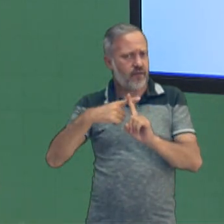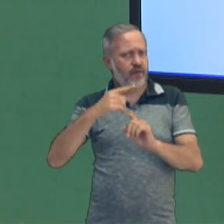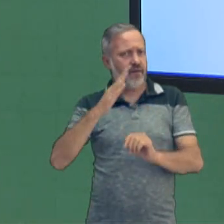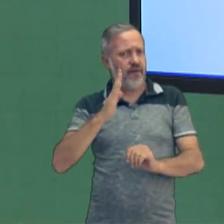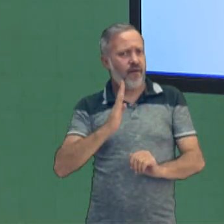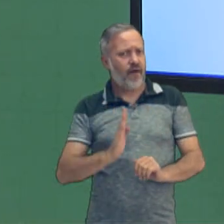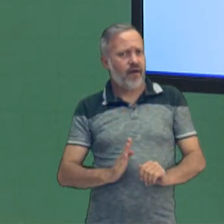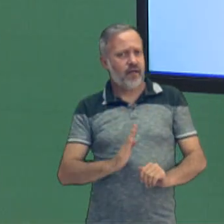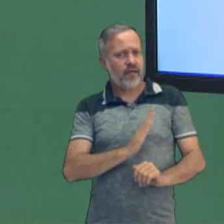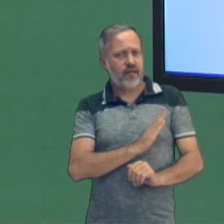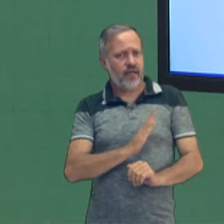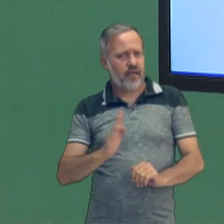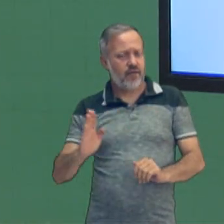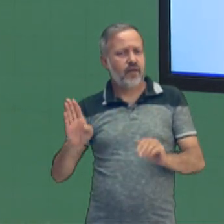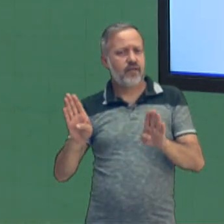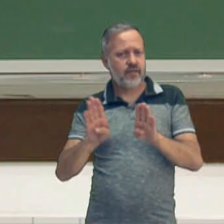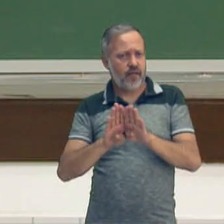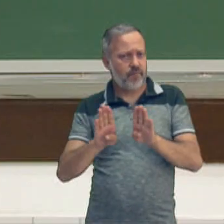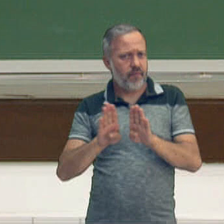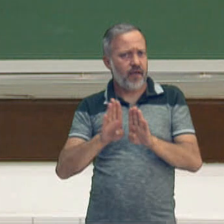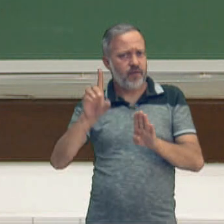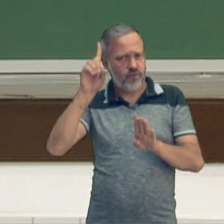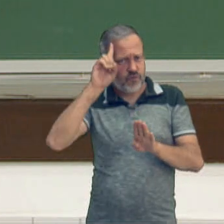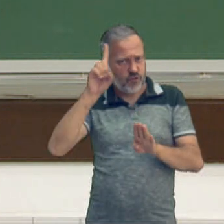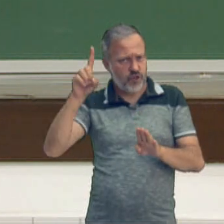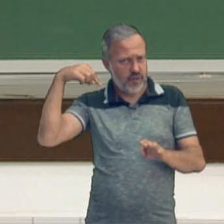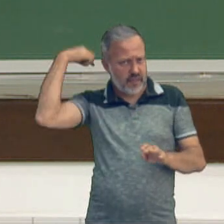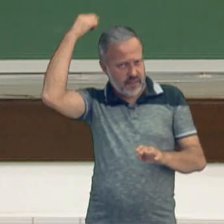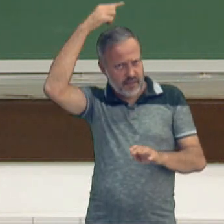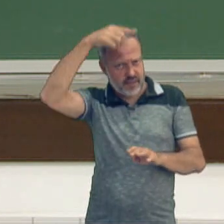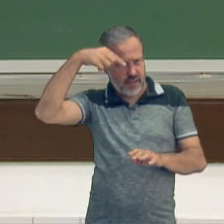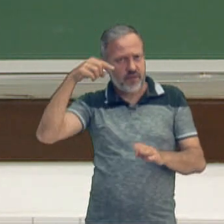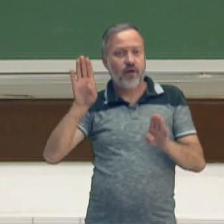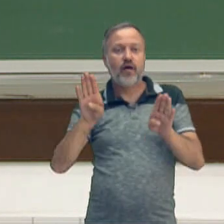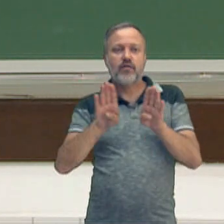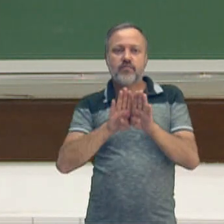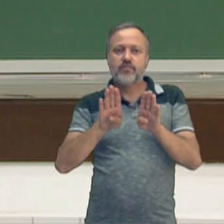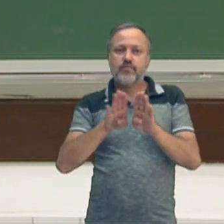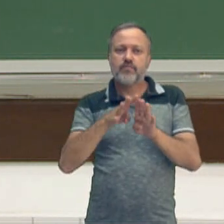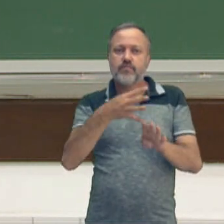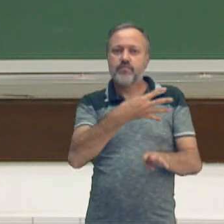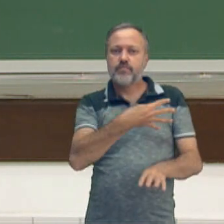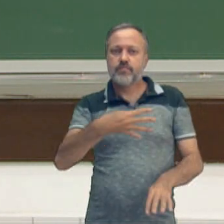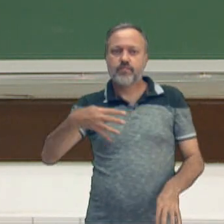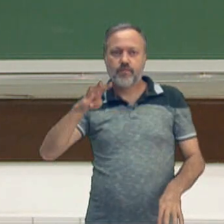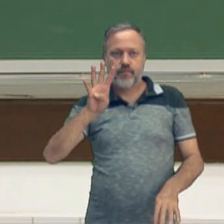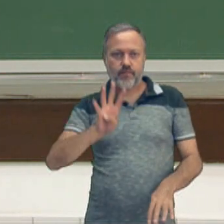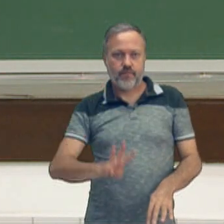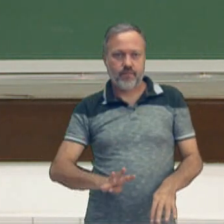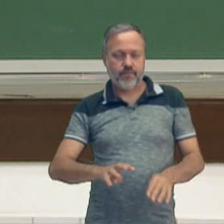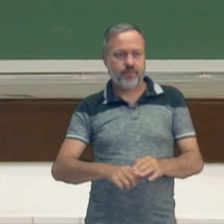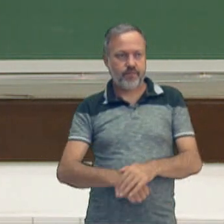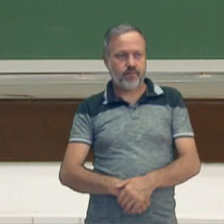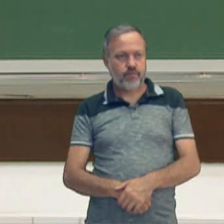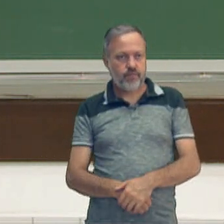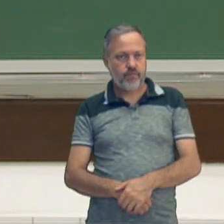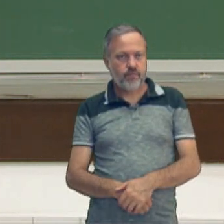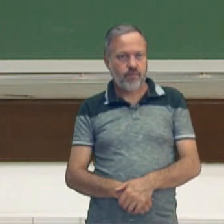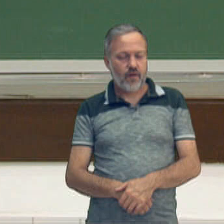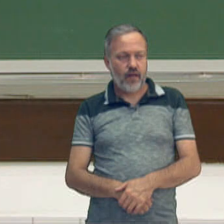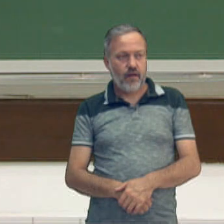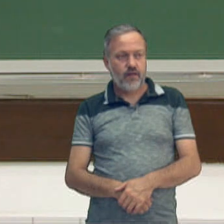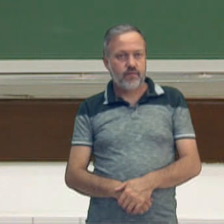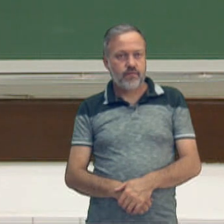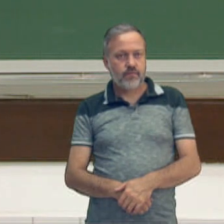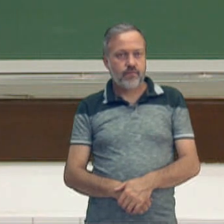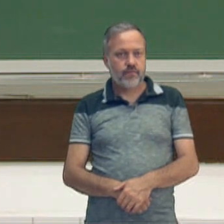quiser mais informações sobre calendários, procura lá na internet, quem puder, o livro Diversidade Cultural e Religiosa, um livro de